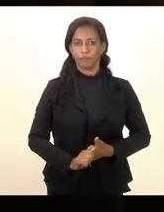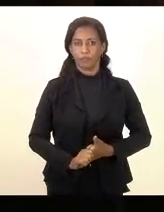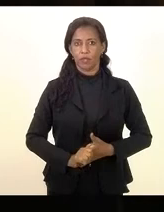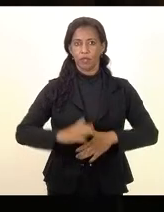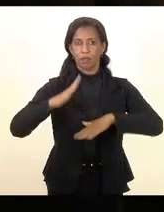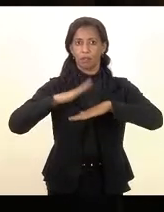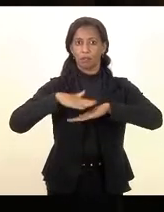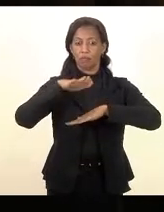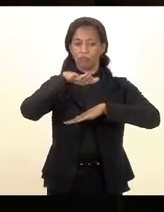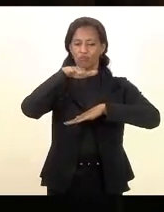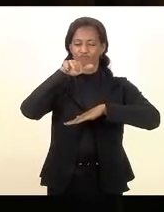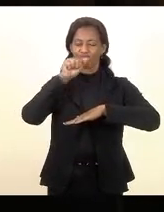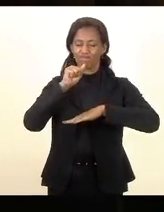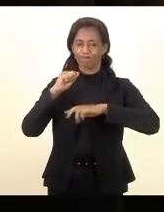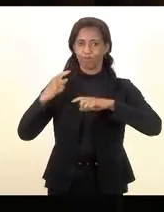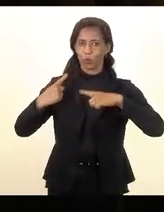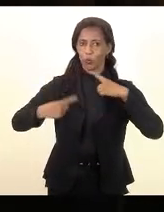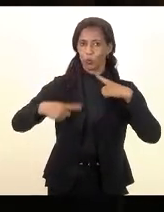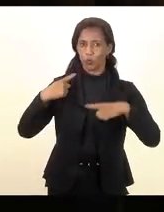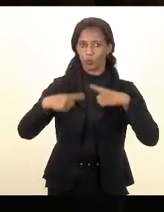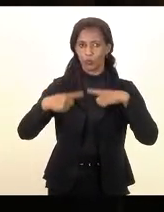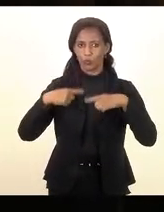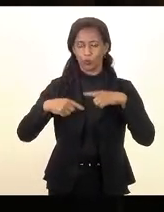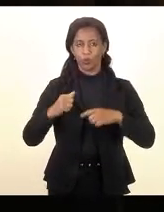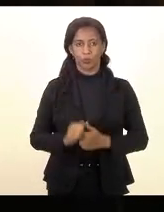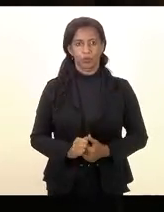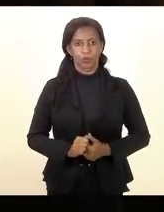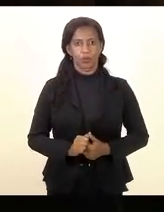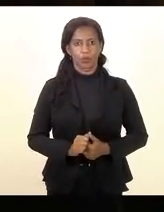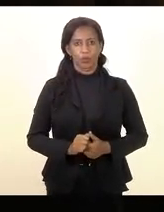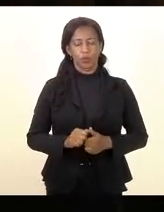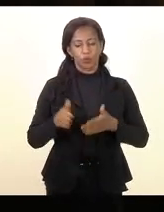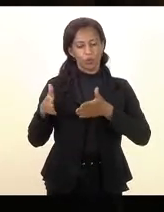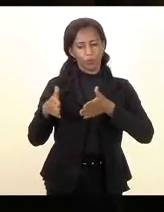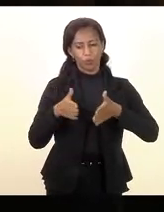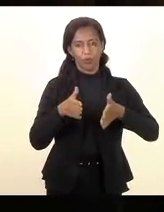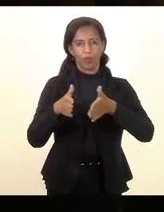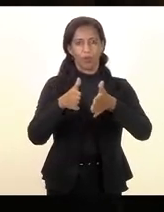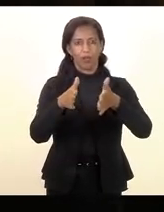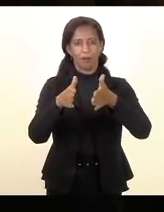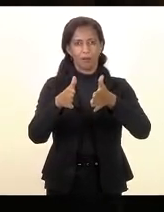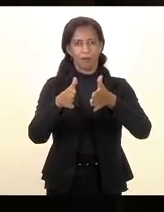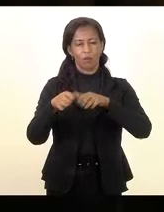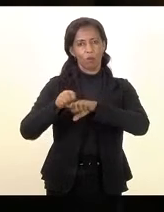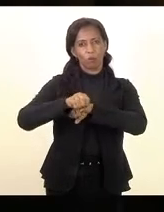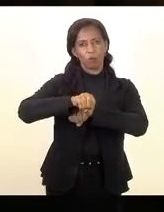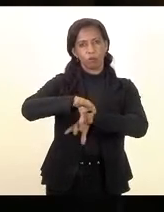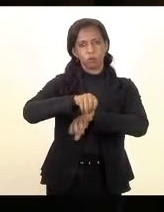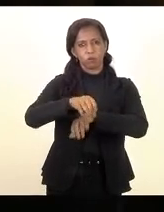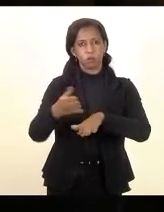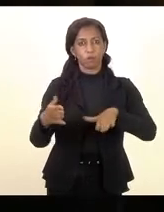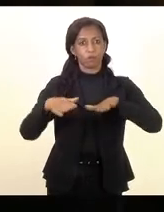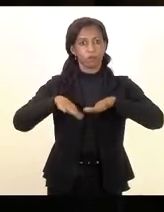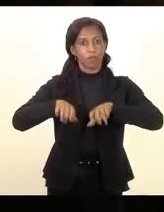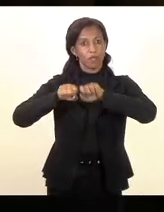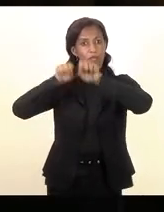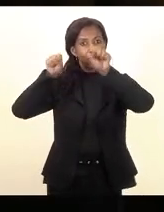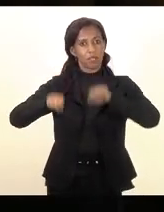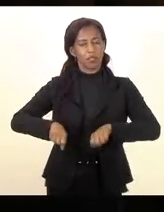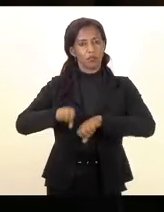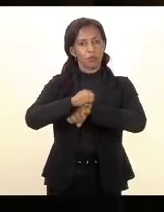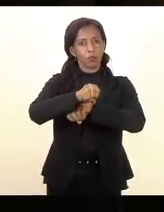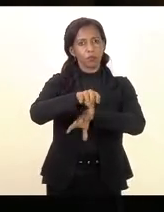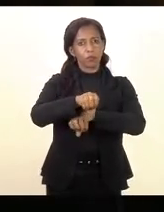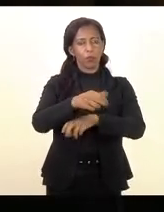chamar para si o debate sobre o destino do ensino médio no Rio de Janeiro nas escolas que integram o sistema estadual de ensino